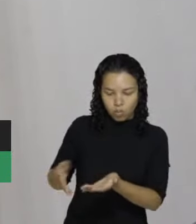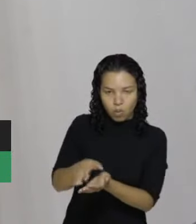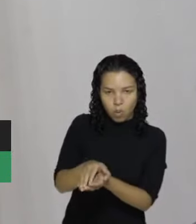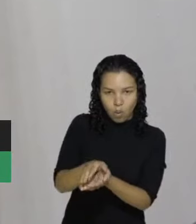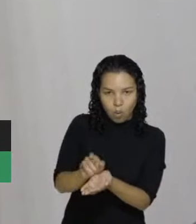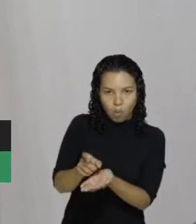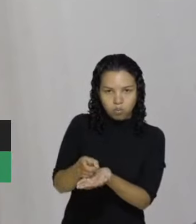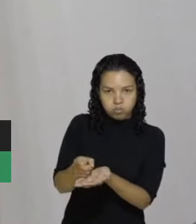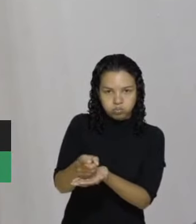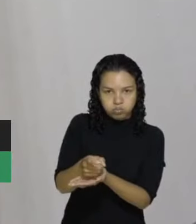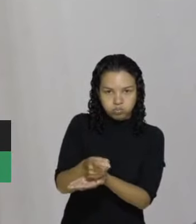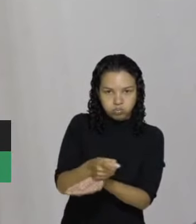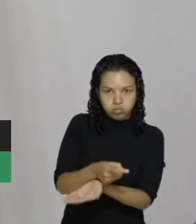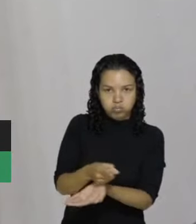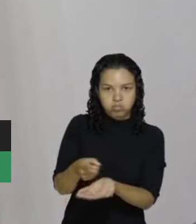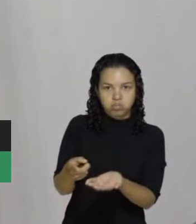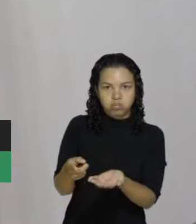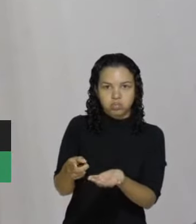com